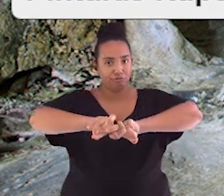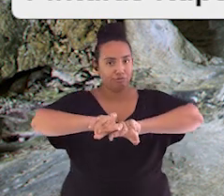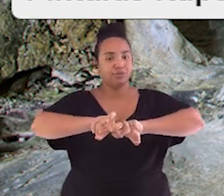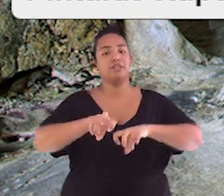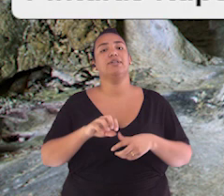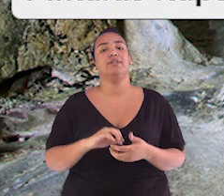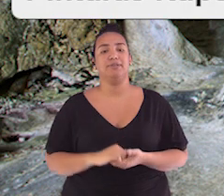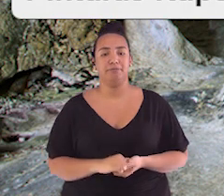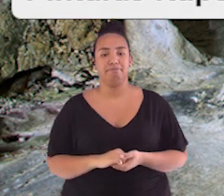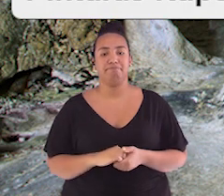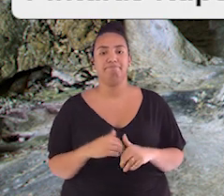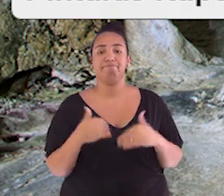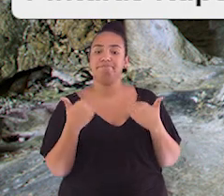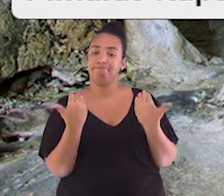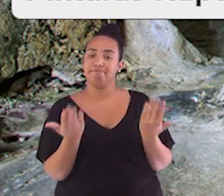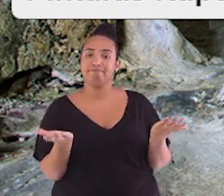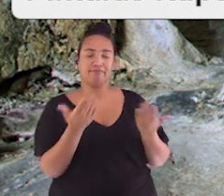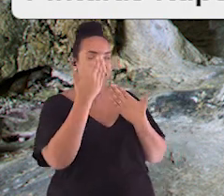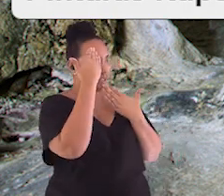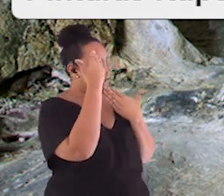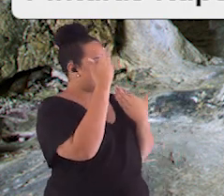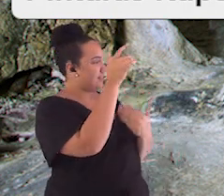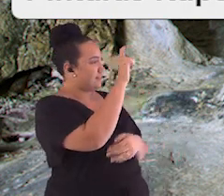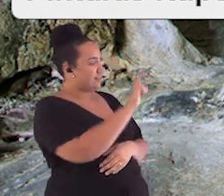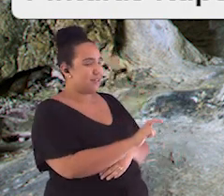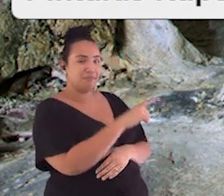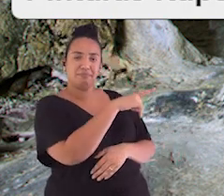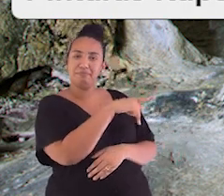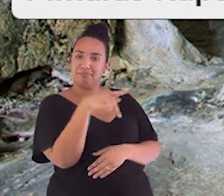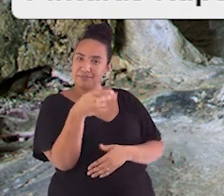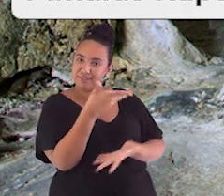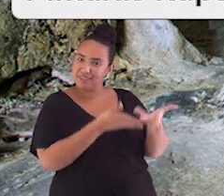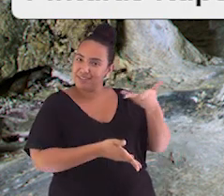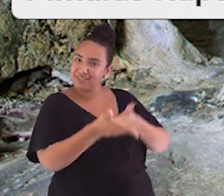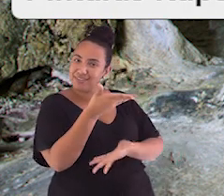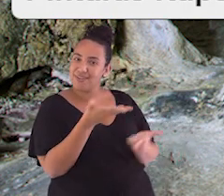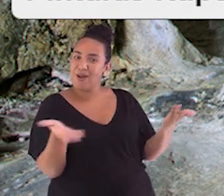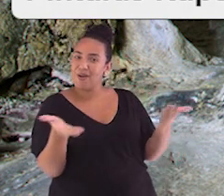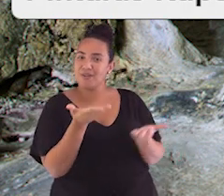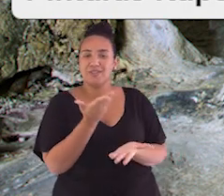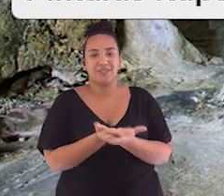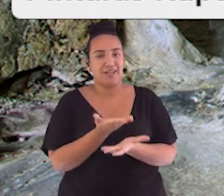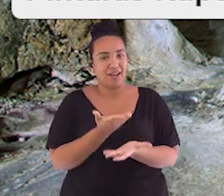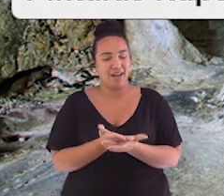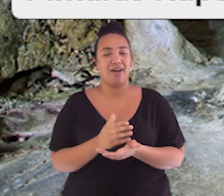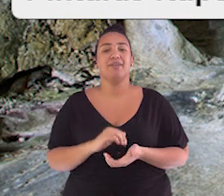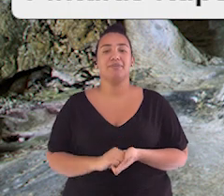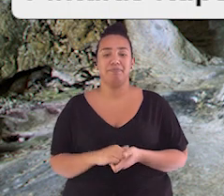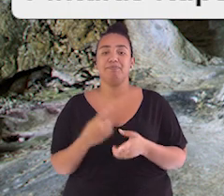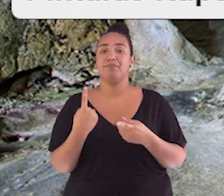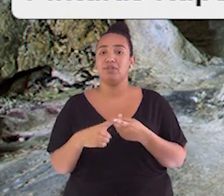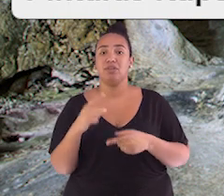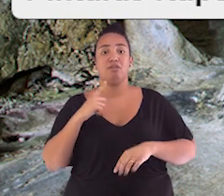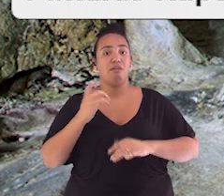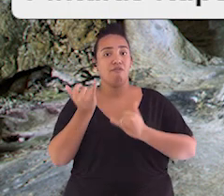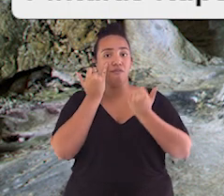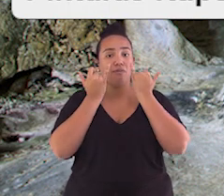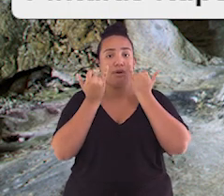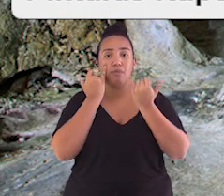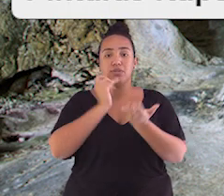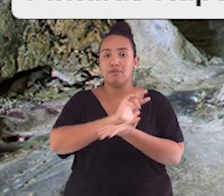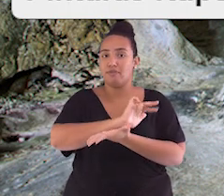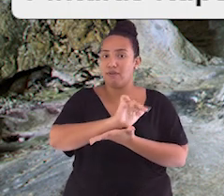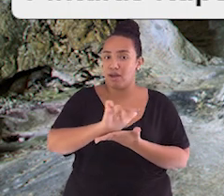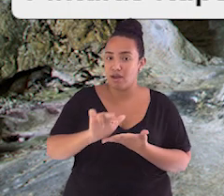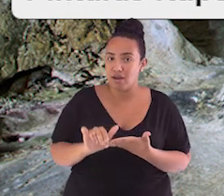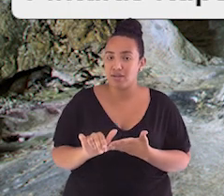eu gostaria de agradecer a participação da professora Thaís nesta aula de hoje, pois ela trouxe muitas informações que